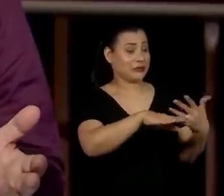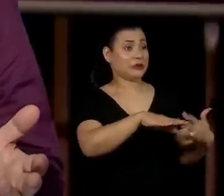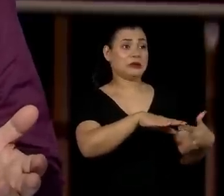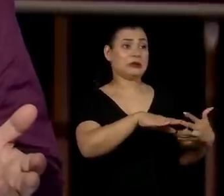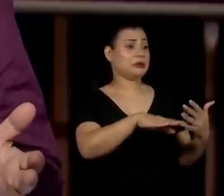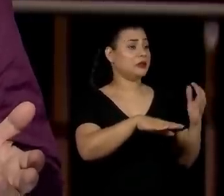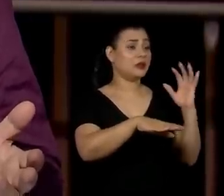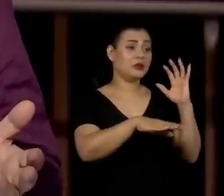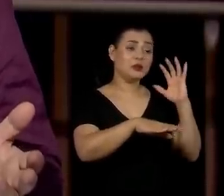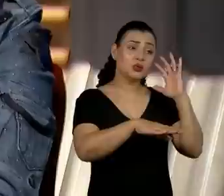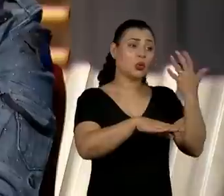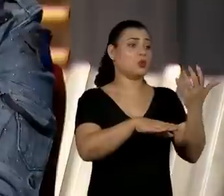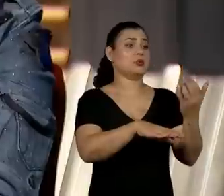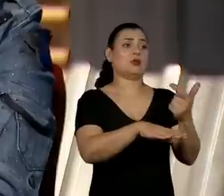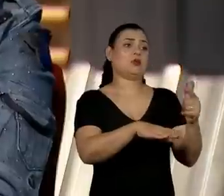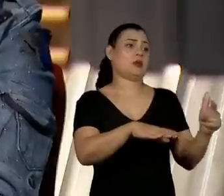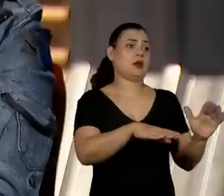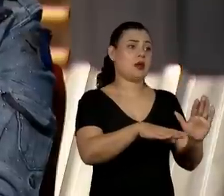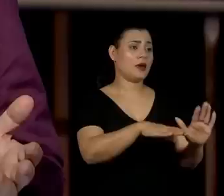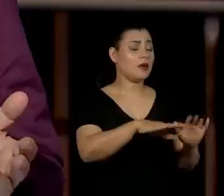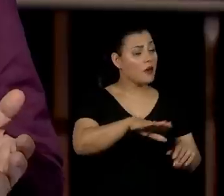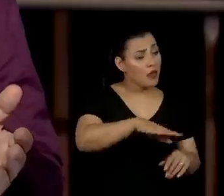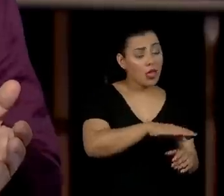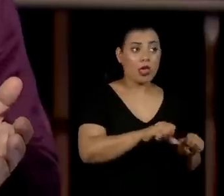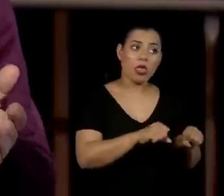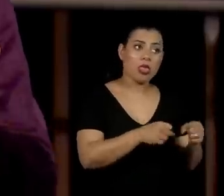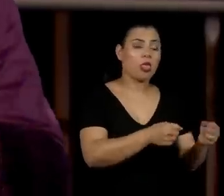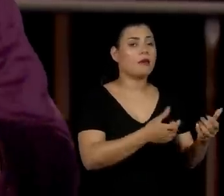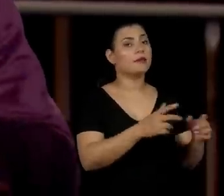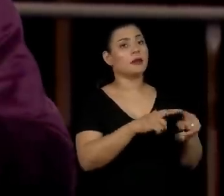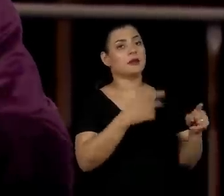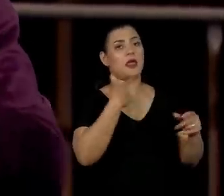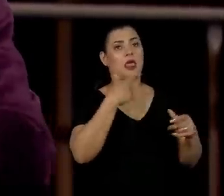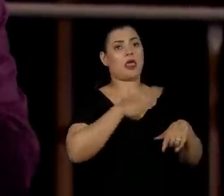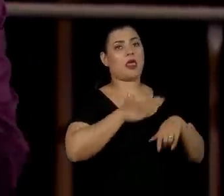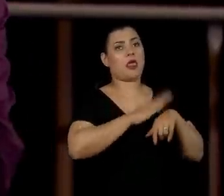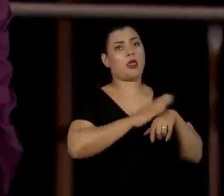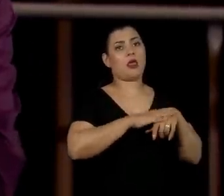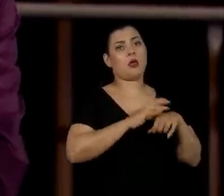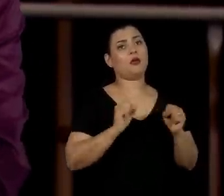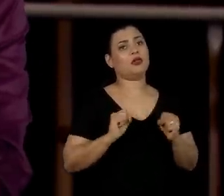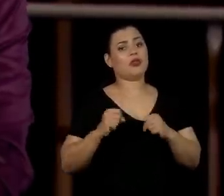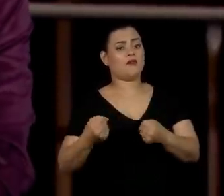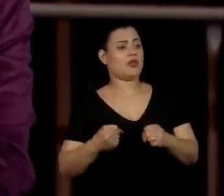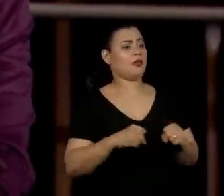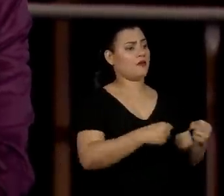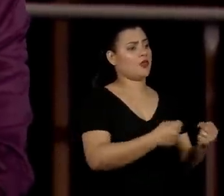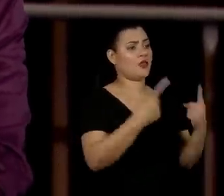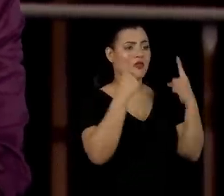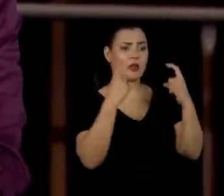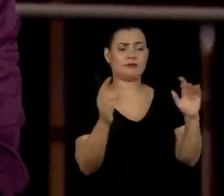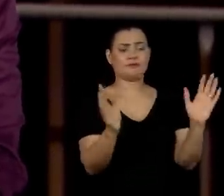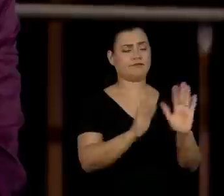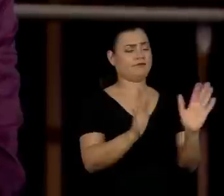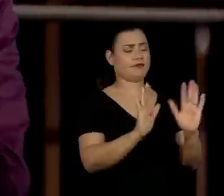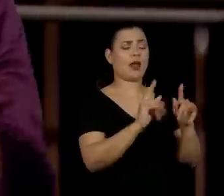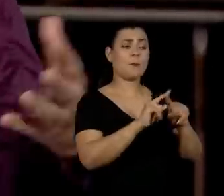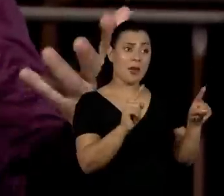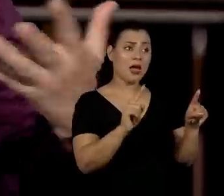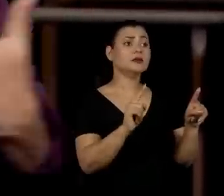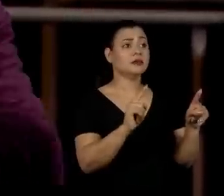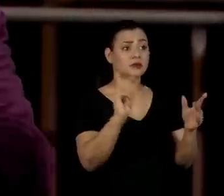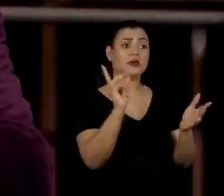tem solução E aí eu não tô aqui só não tô aqui também para defender a violência policial mas enfim